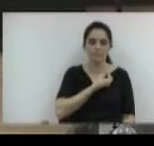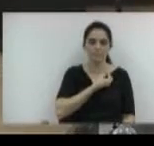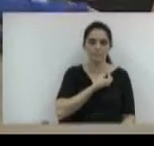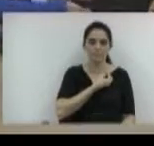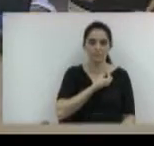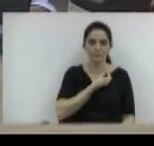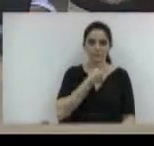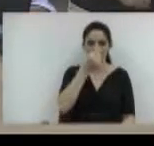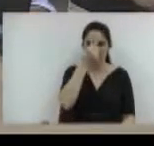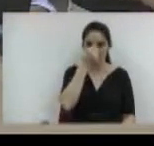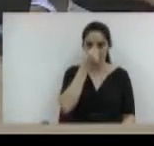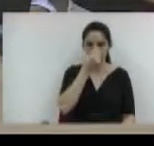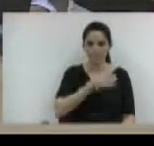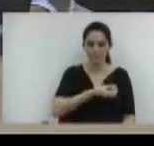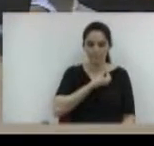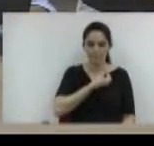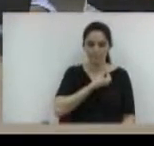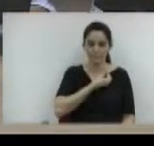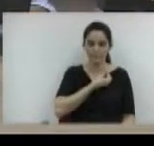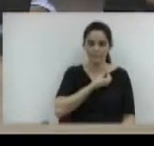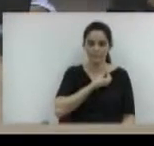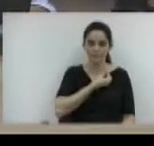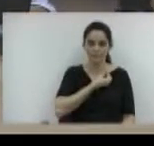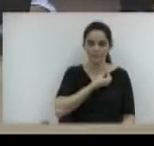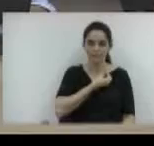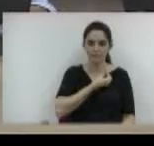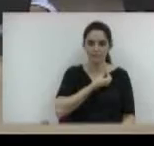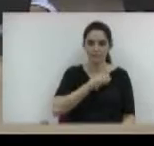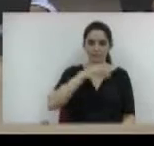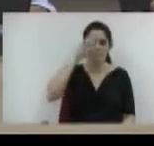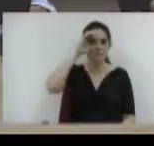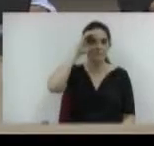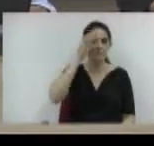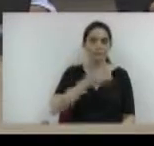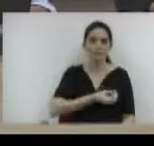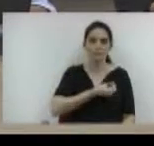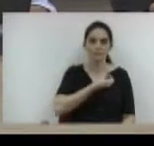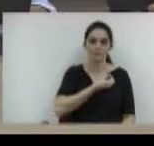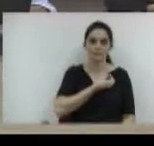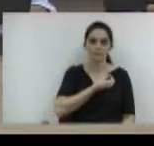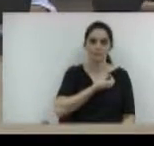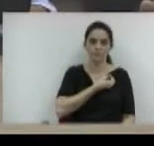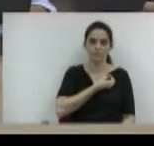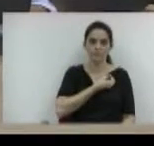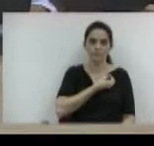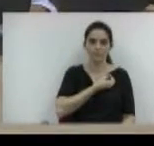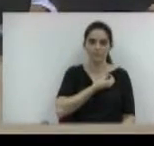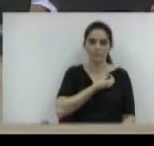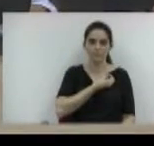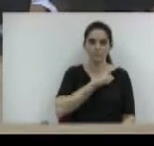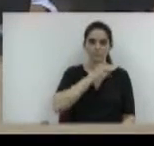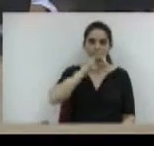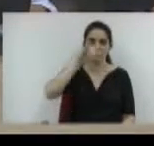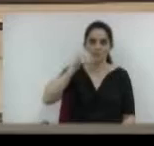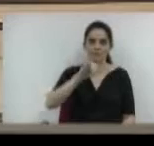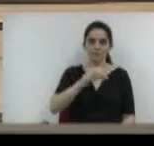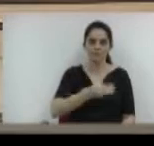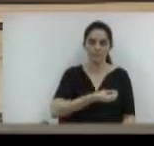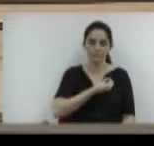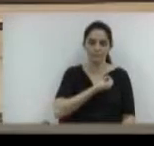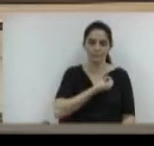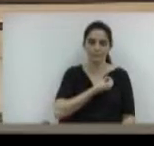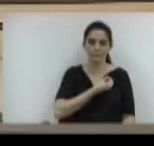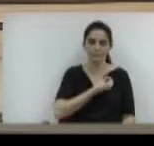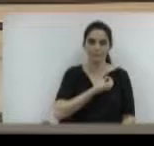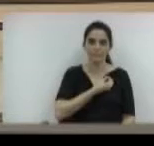Jorge de Freitas. Presente. José Couto de Jesus. Presente. José Eduardo Monteiro Júnior. Presente, excelência.